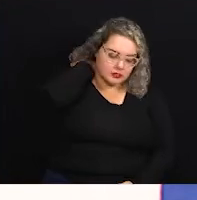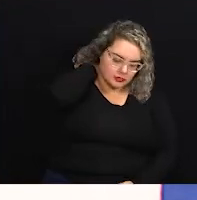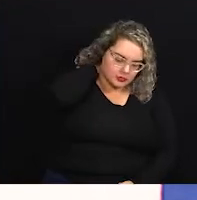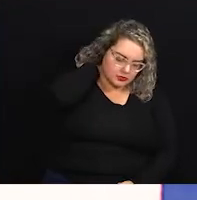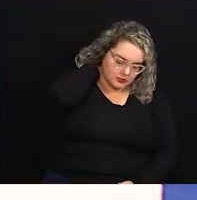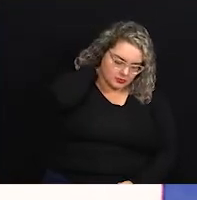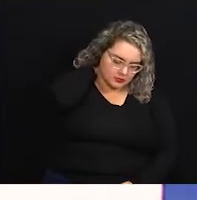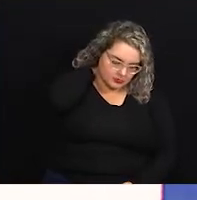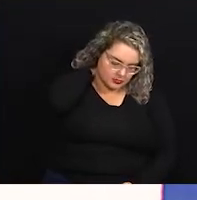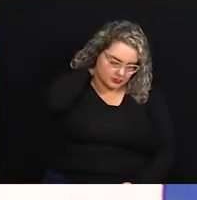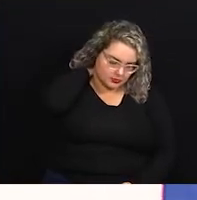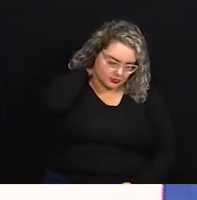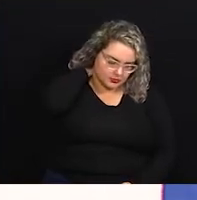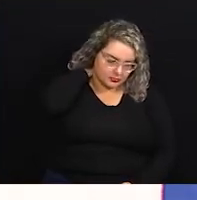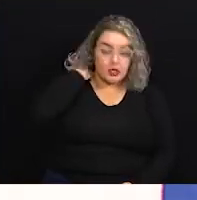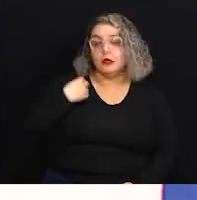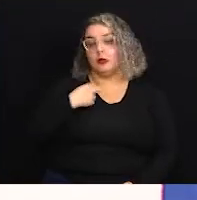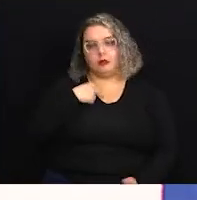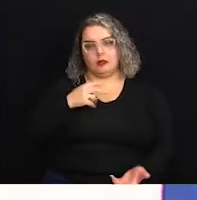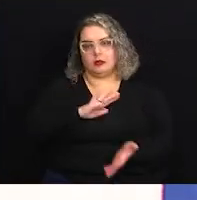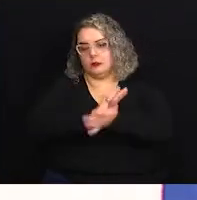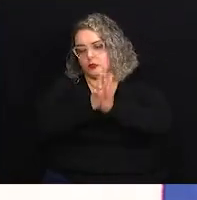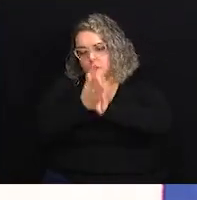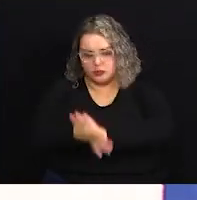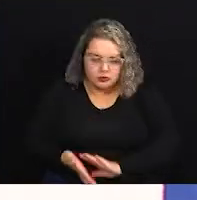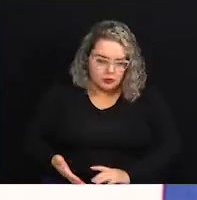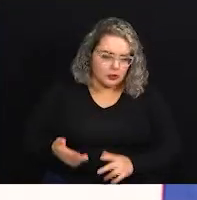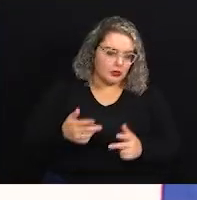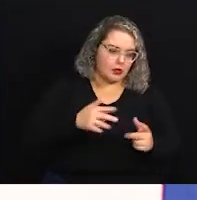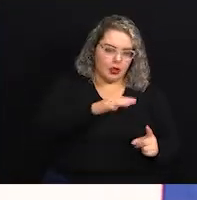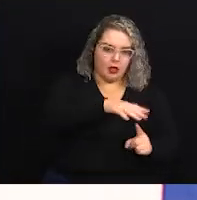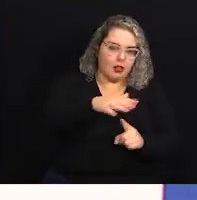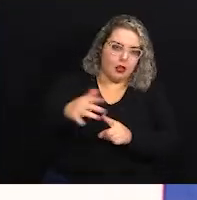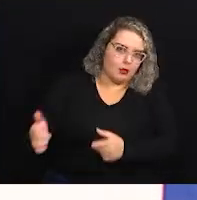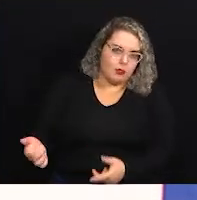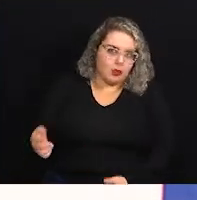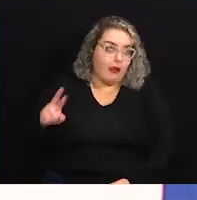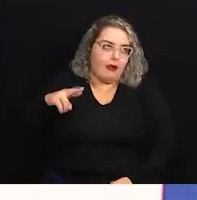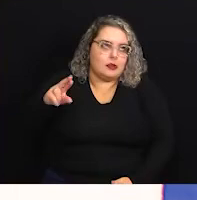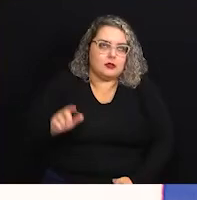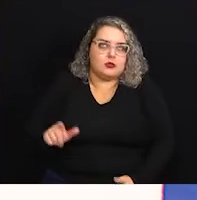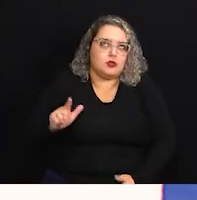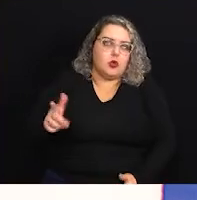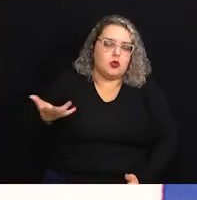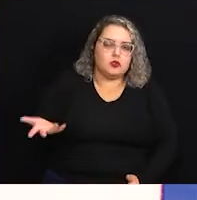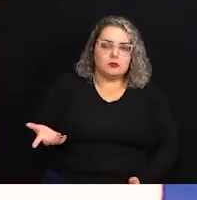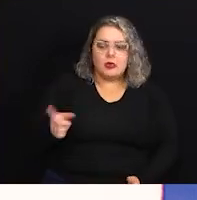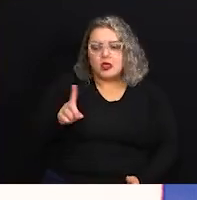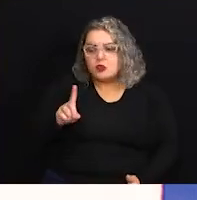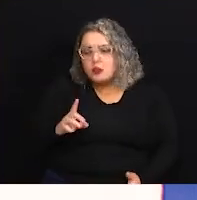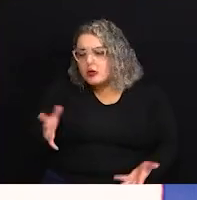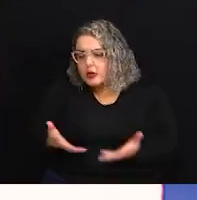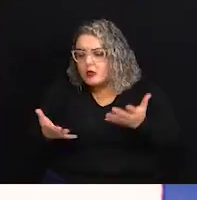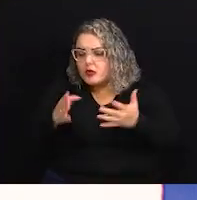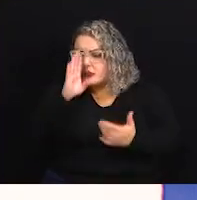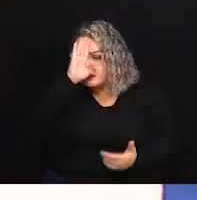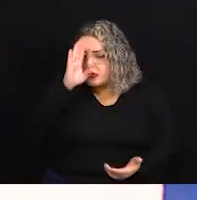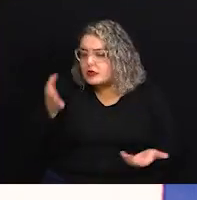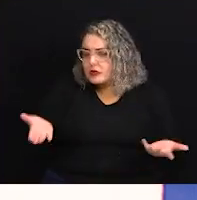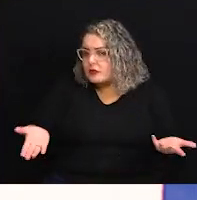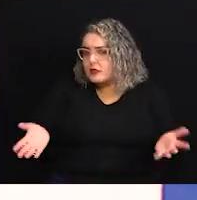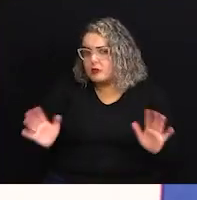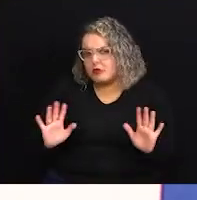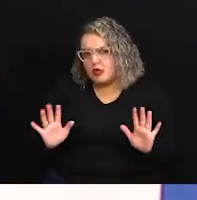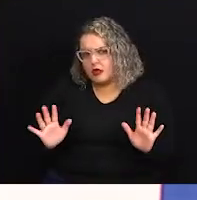Sempre pensei que não se deve destruir a natureza por razões óbvias, mas não era a minha motivação principal.